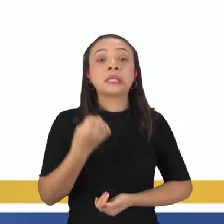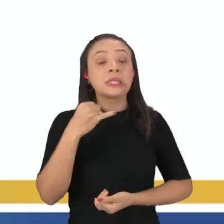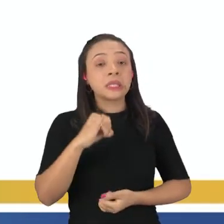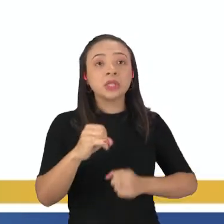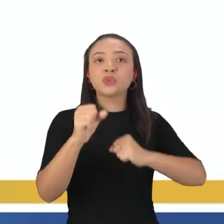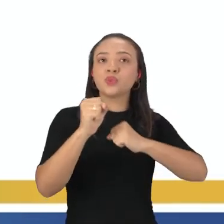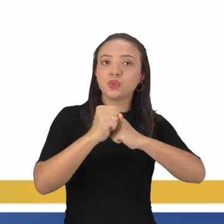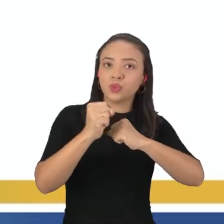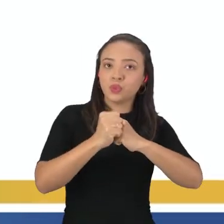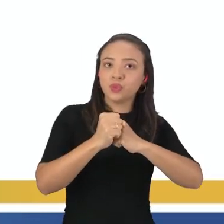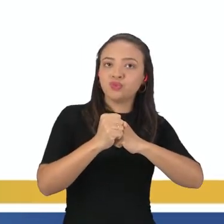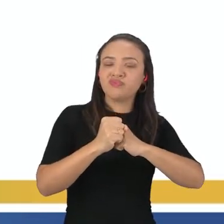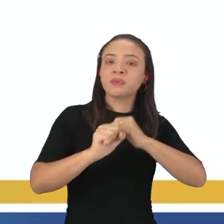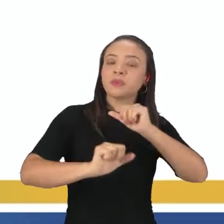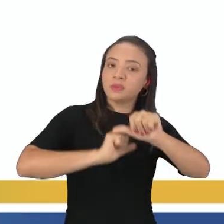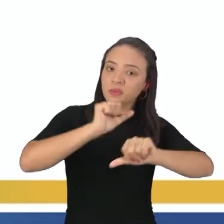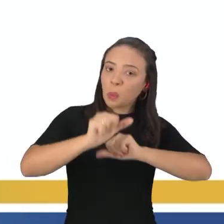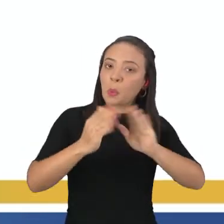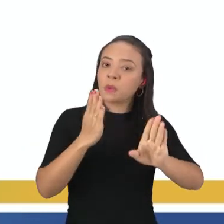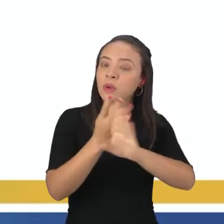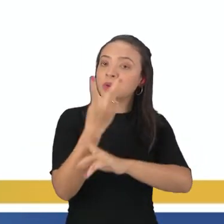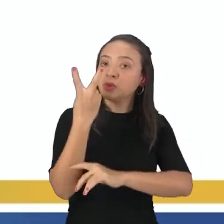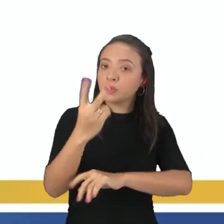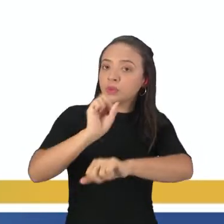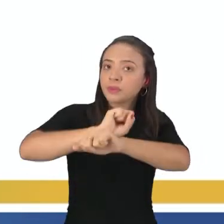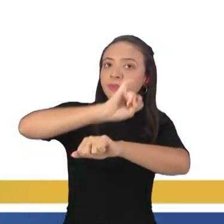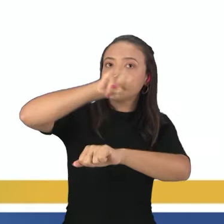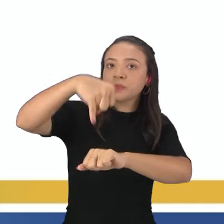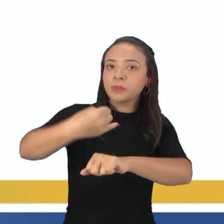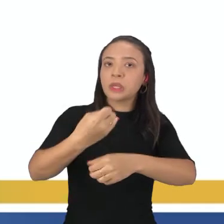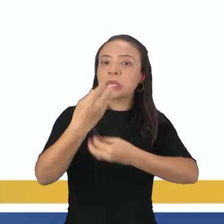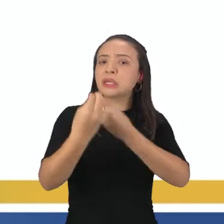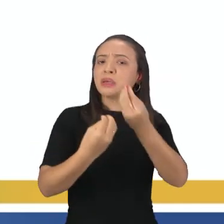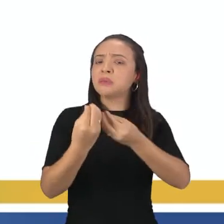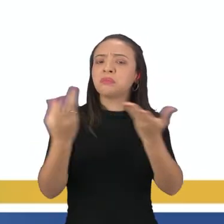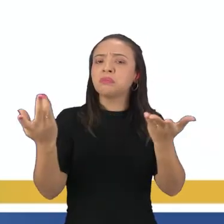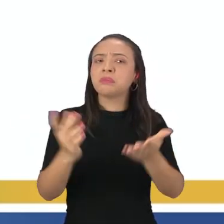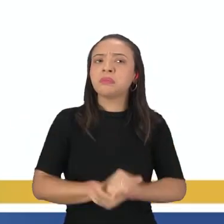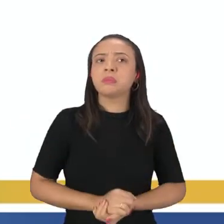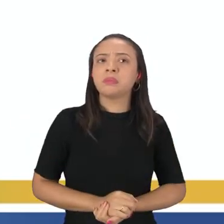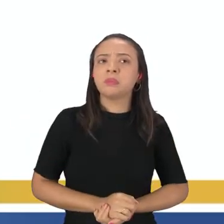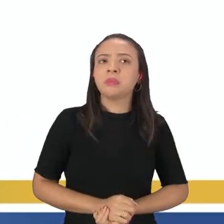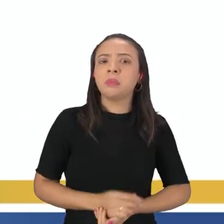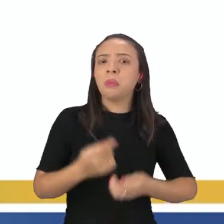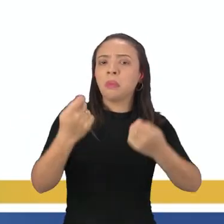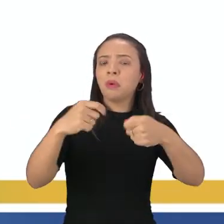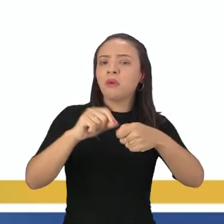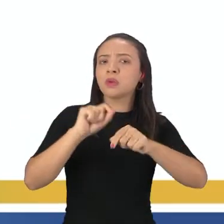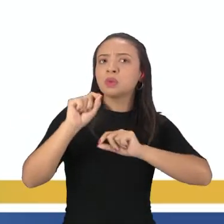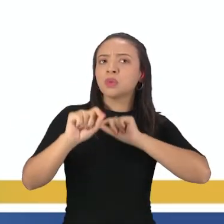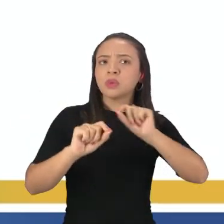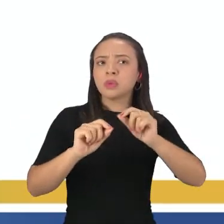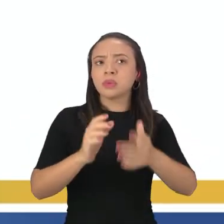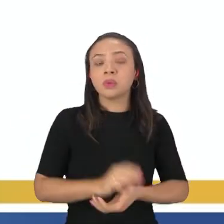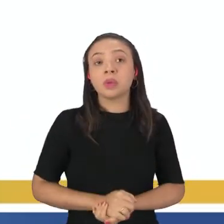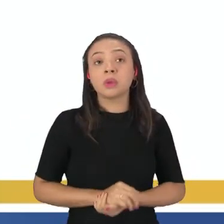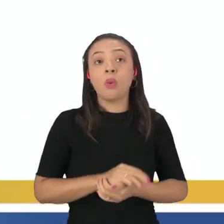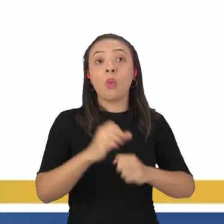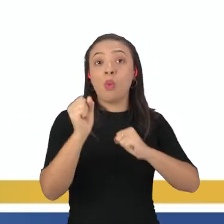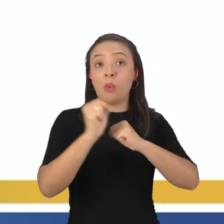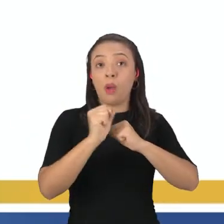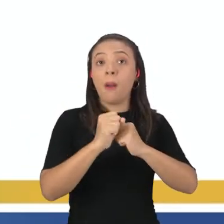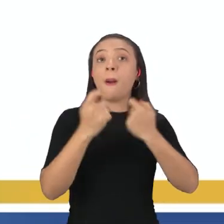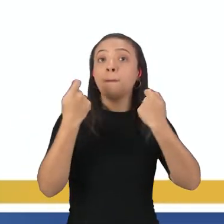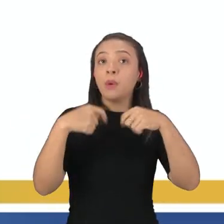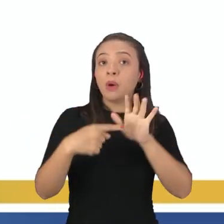um substantivo for modificado por dois adjetivos, como proceder? O que você deve fazer nesse caso? O substantivo